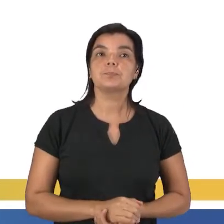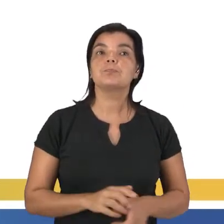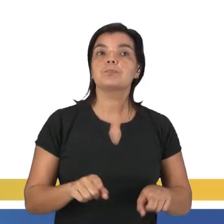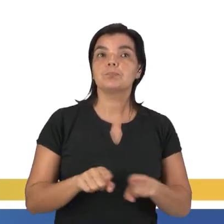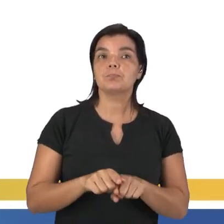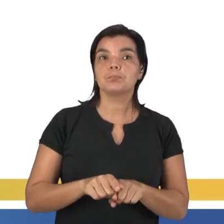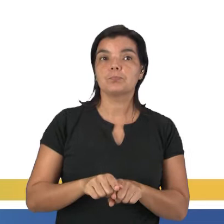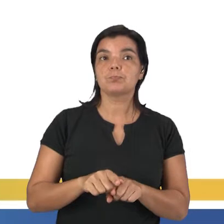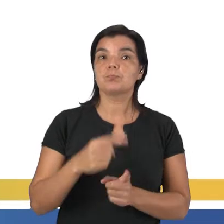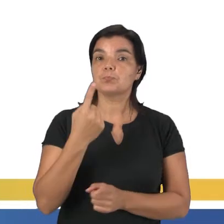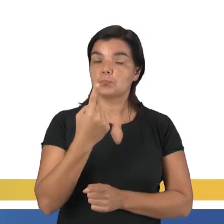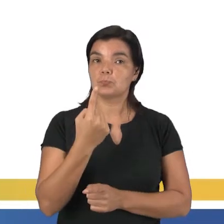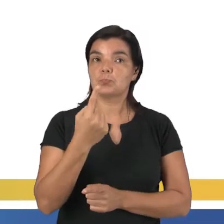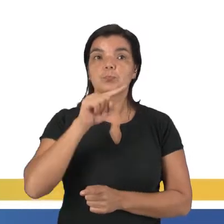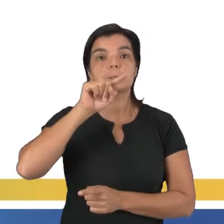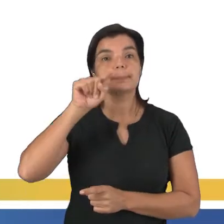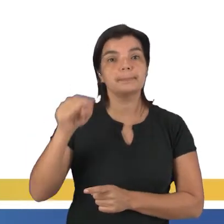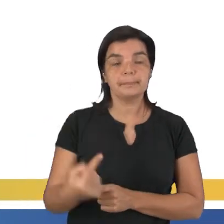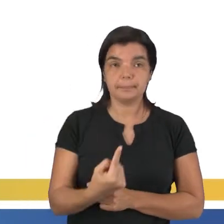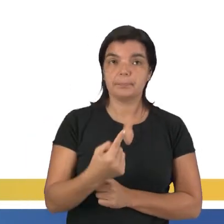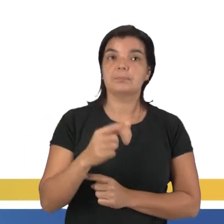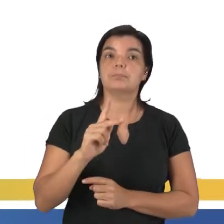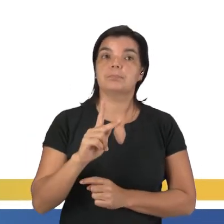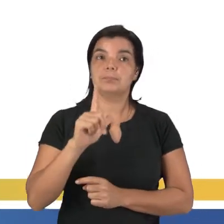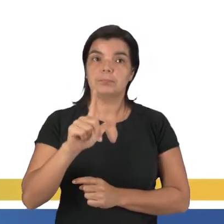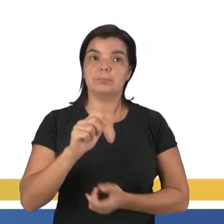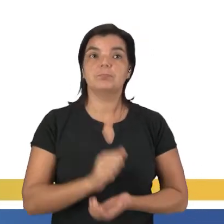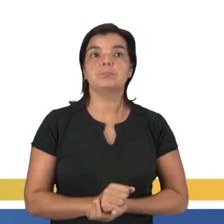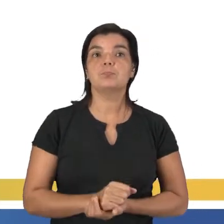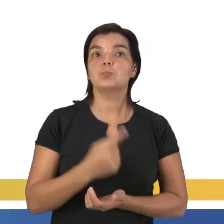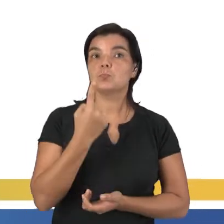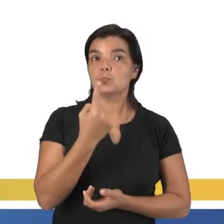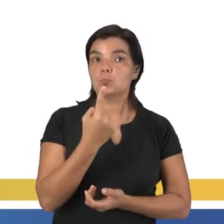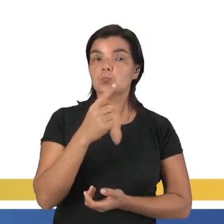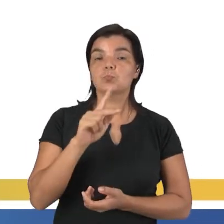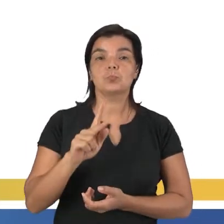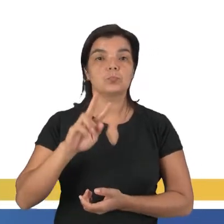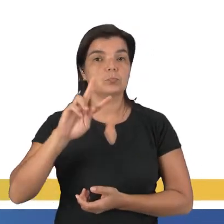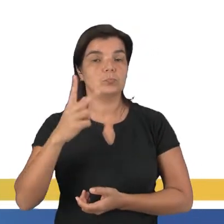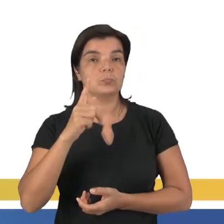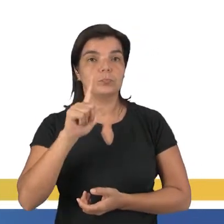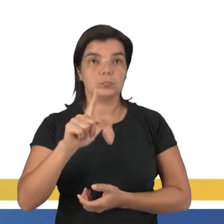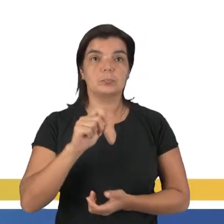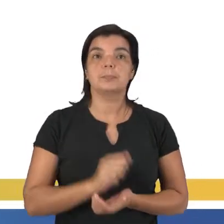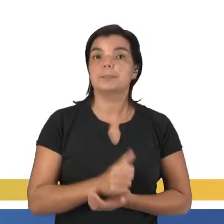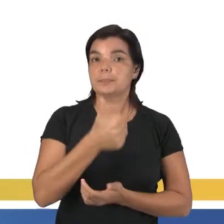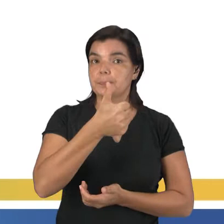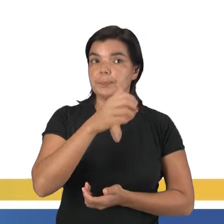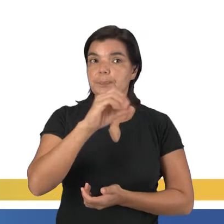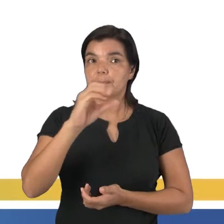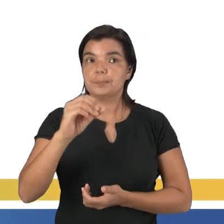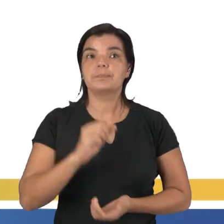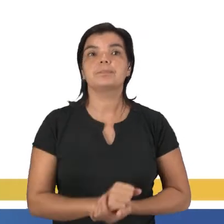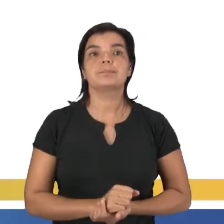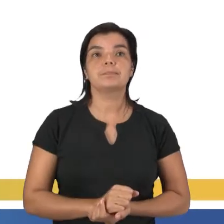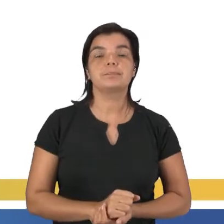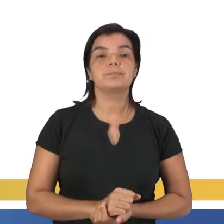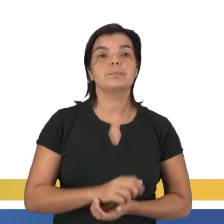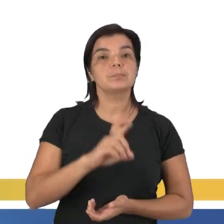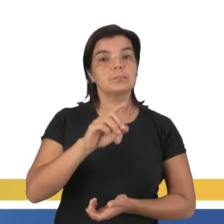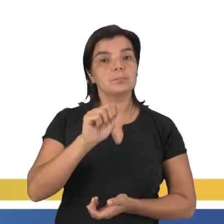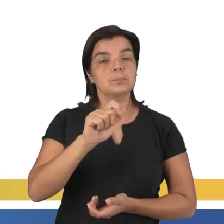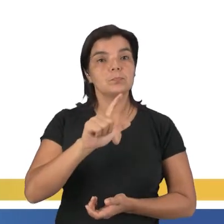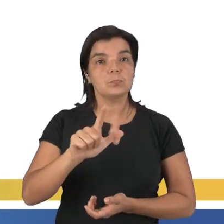quilolitro equivalente a 1000 litros. 1 hectolitro, né? Hecto vem de 100 litros. Assim como a